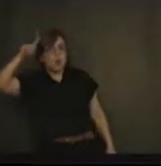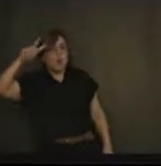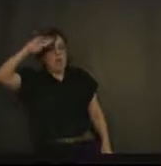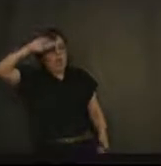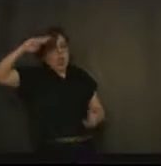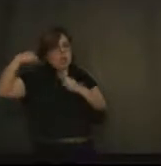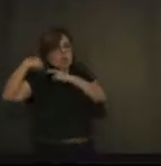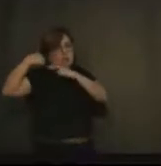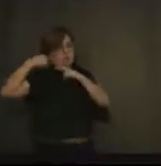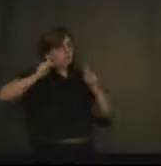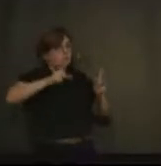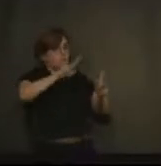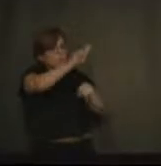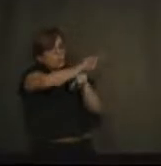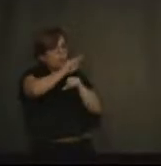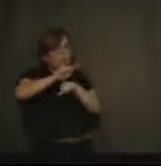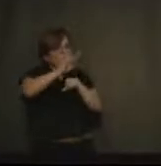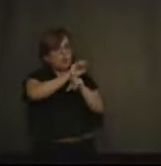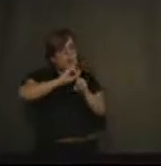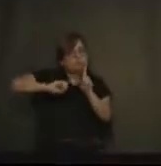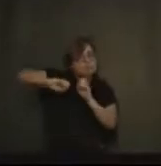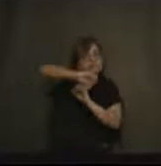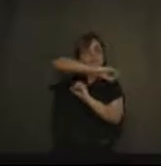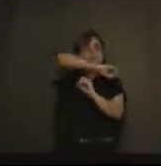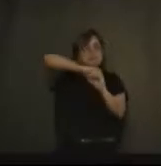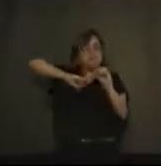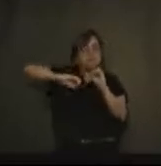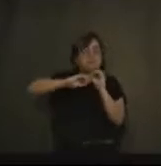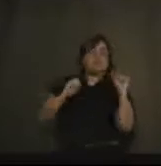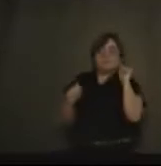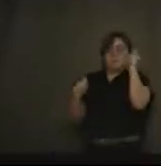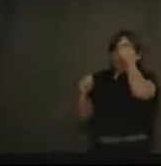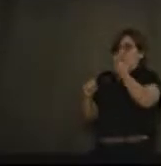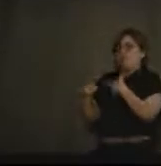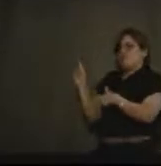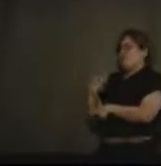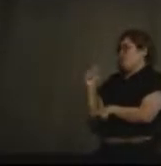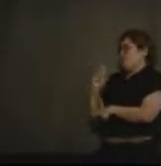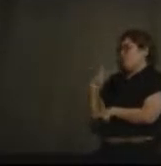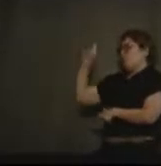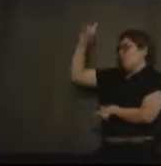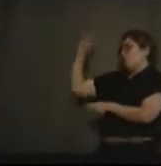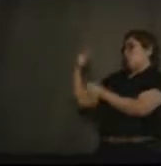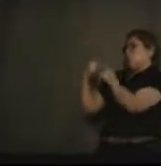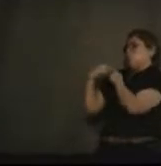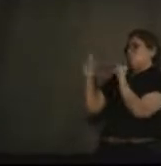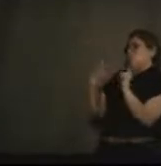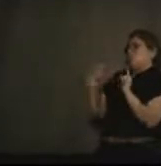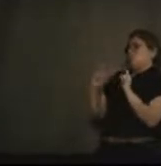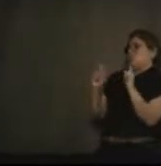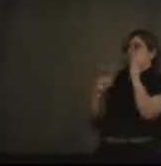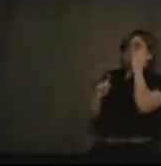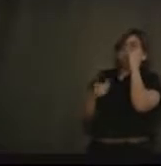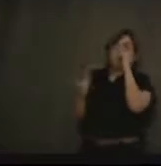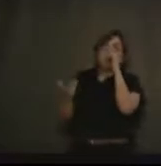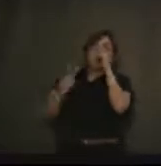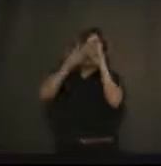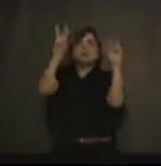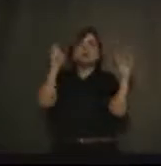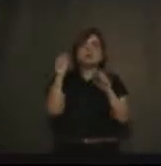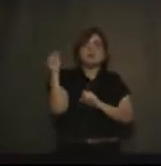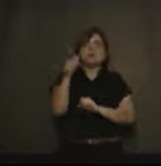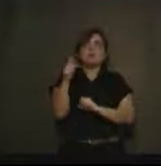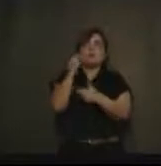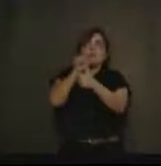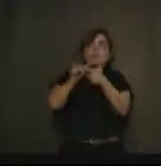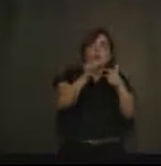Deus não tinha necessidade de ter essa intervenção. Então, na época de Poincaré, essa questão do problema da estabilidade